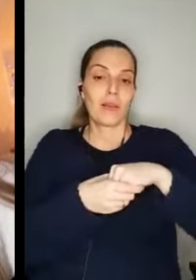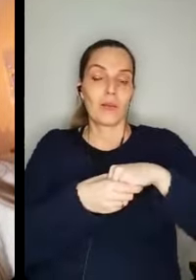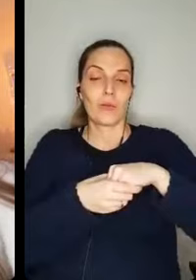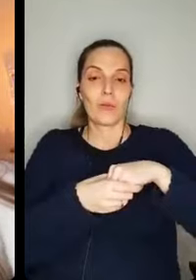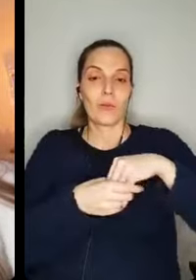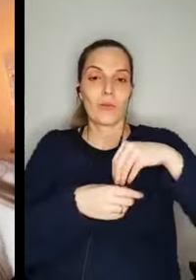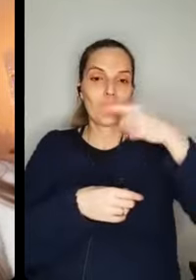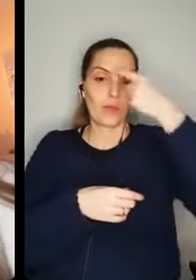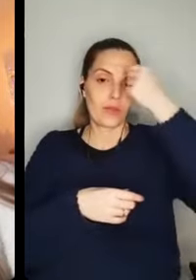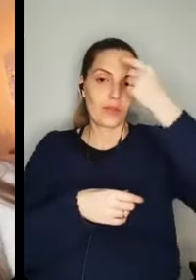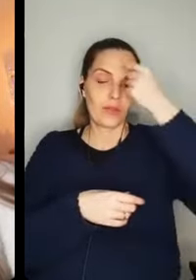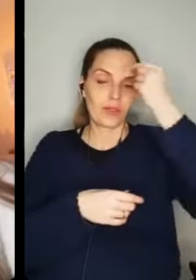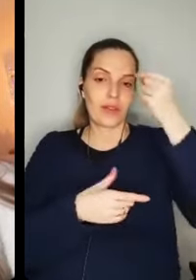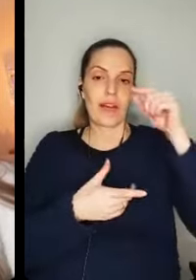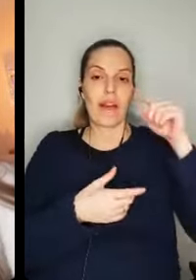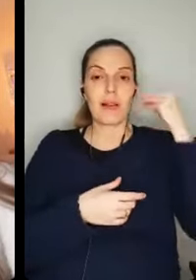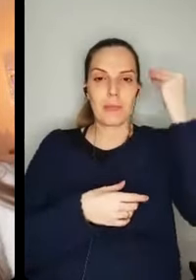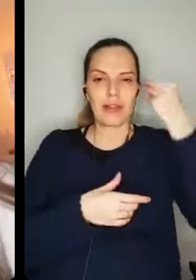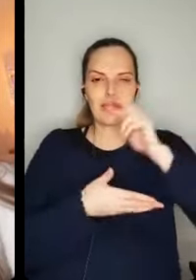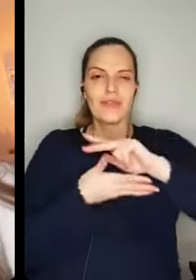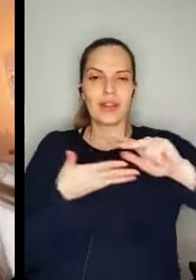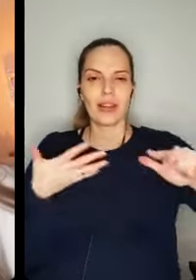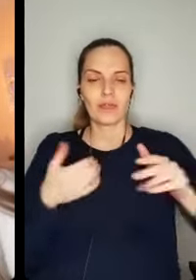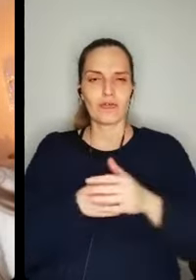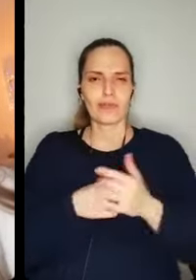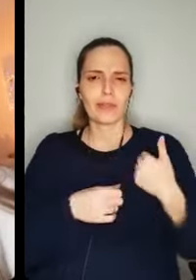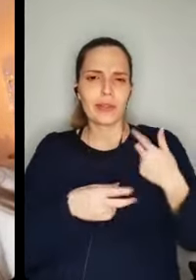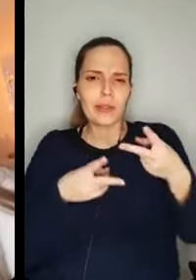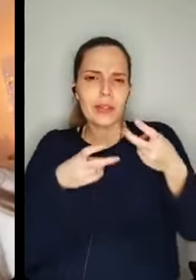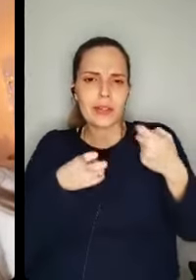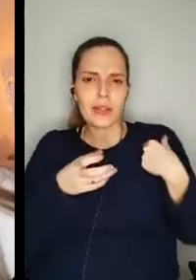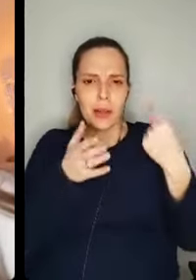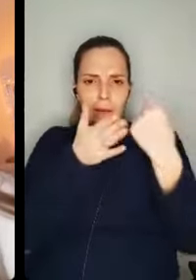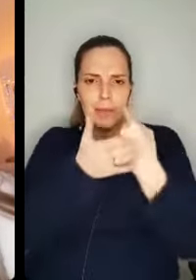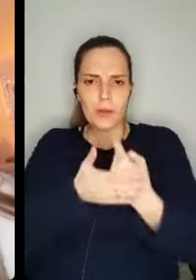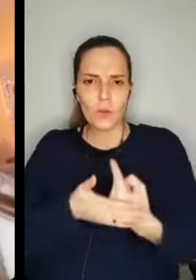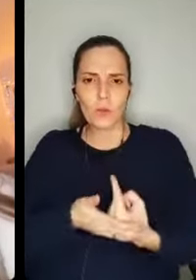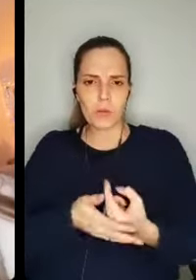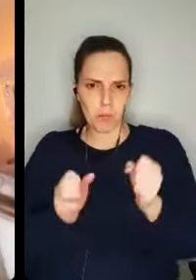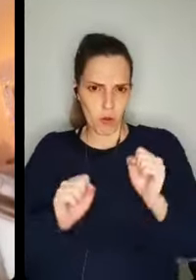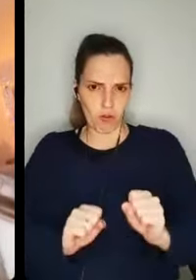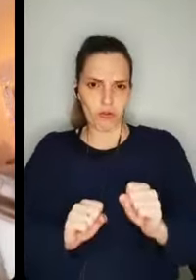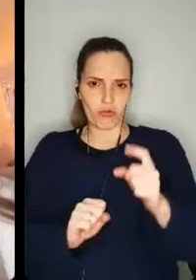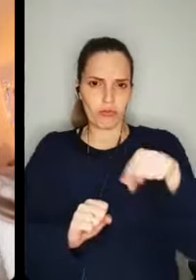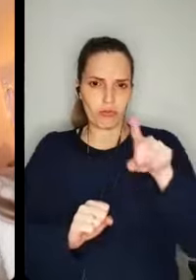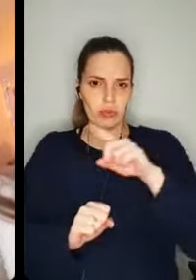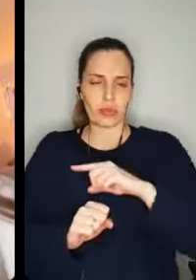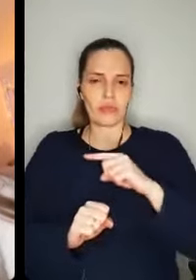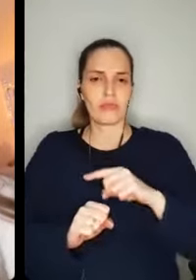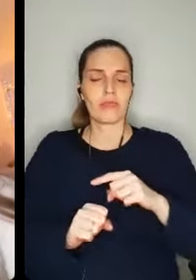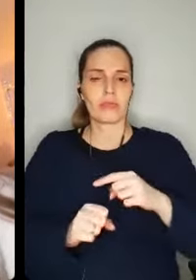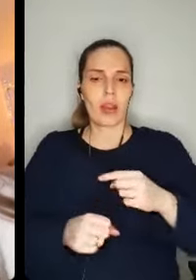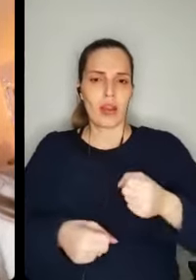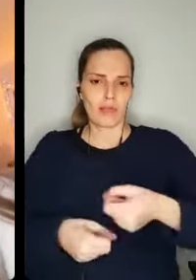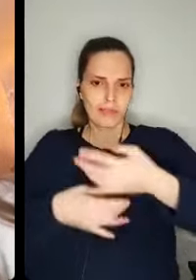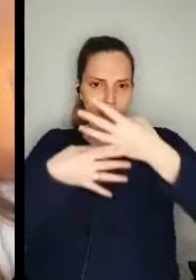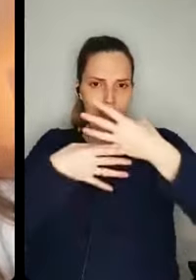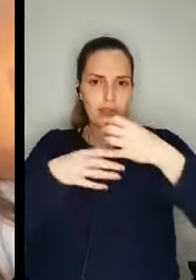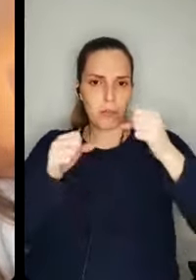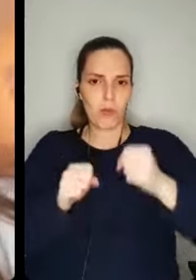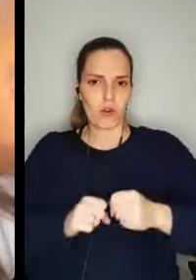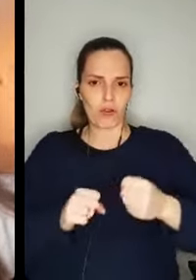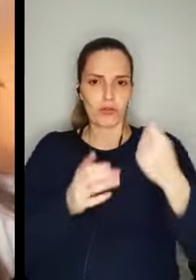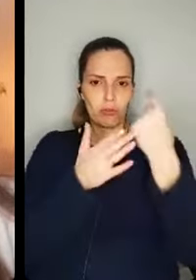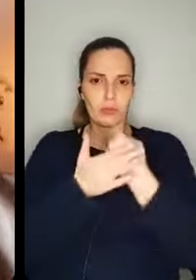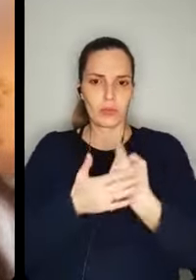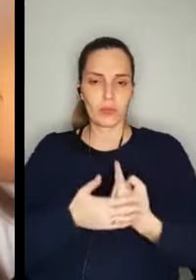Eu vi que a gente tinha uma pergunta aqui, inclusive, se o pessoal que está assistindo quiser mandar mais perguntas, pode mandar aí no chat. Eu vi que o Rodrigo